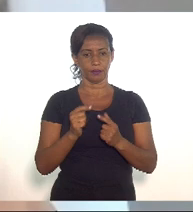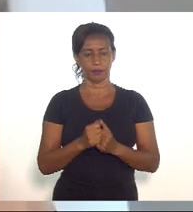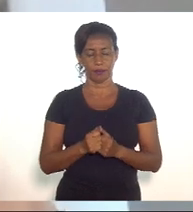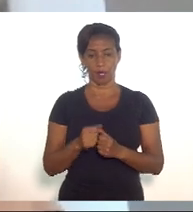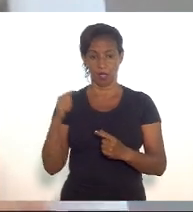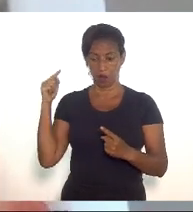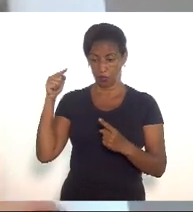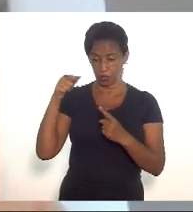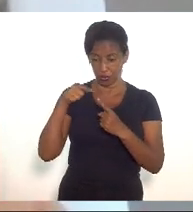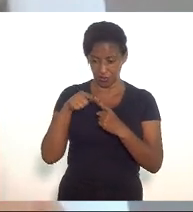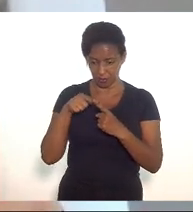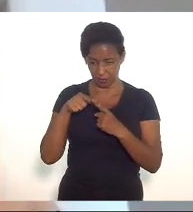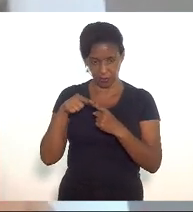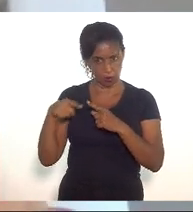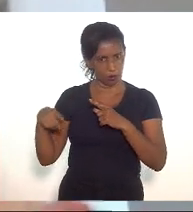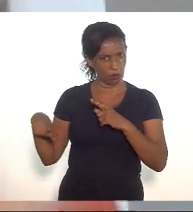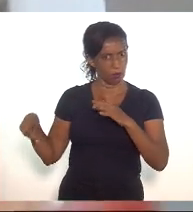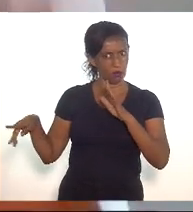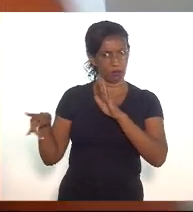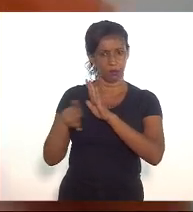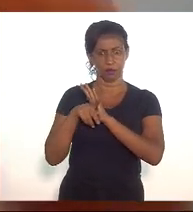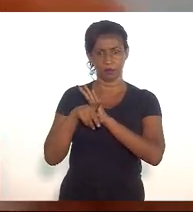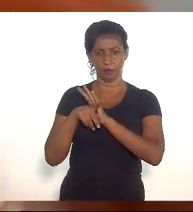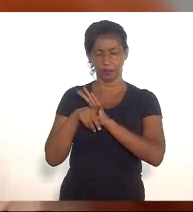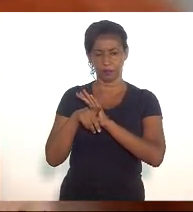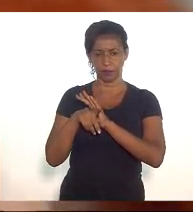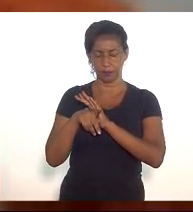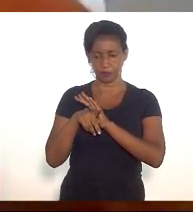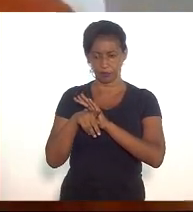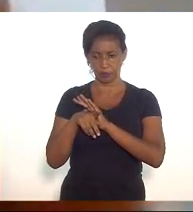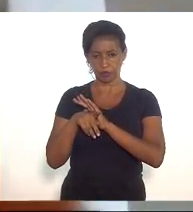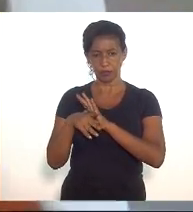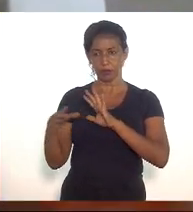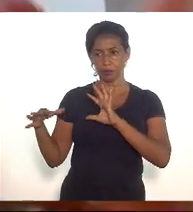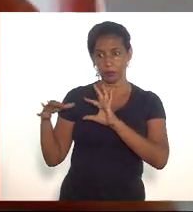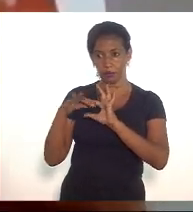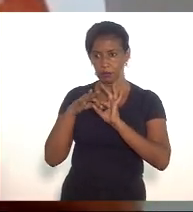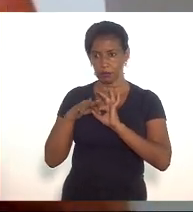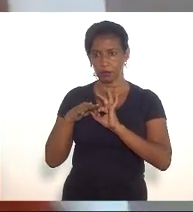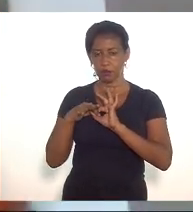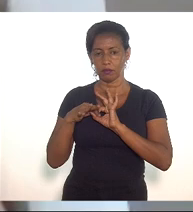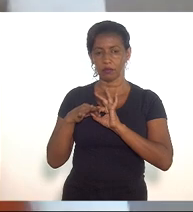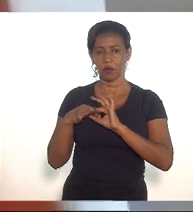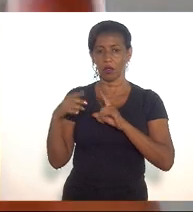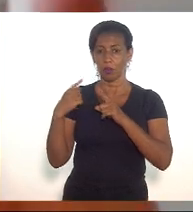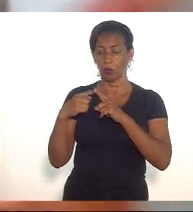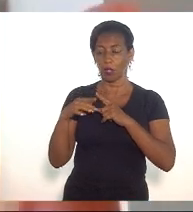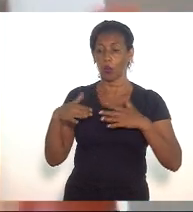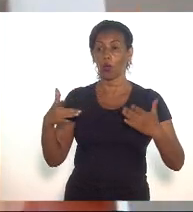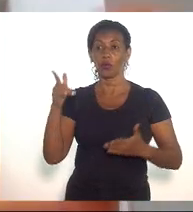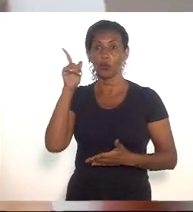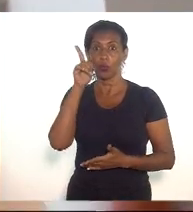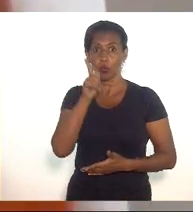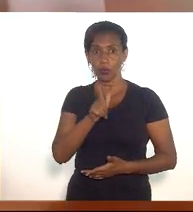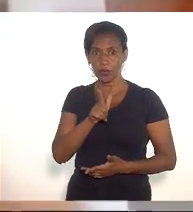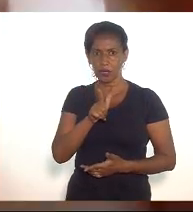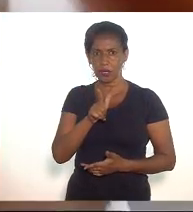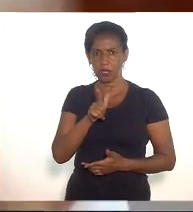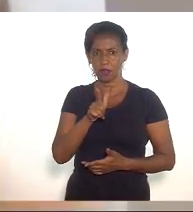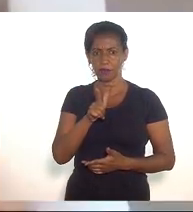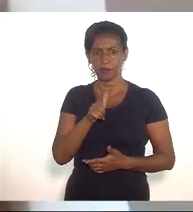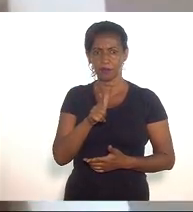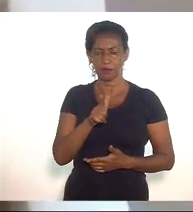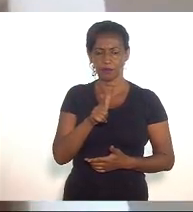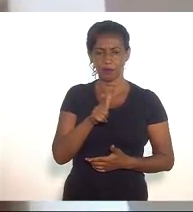é um desafio sistêmico, tá? É um desafio sistêmico. Porque na hora que a gente conseguir fazer isso, o sistema vai